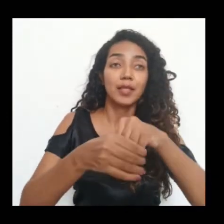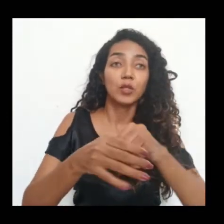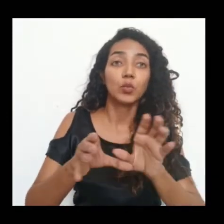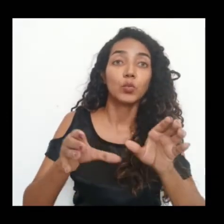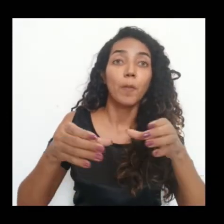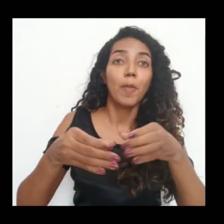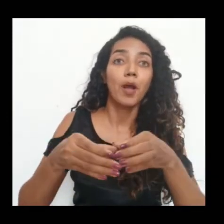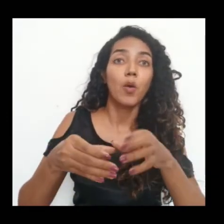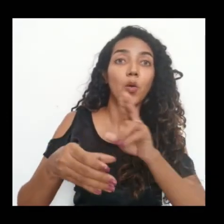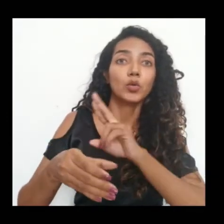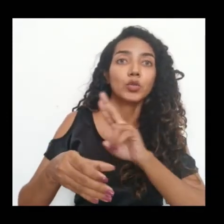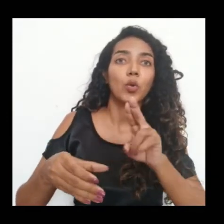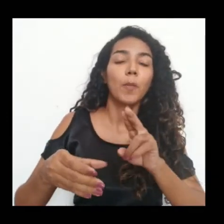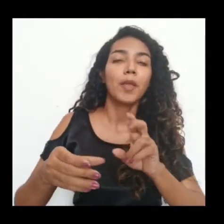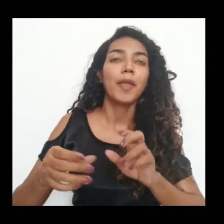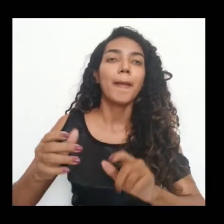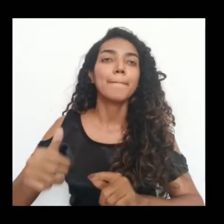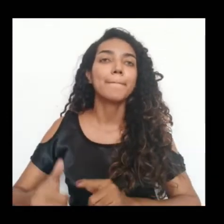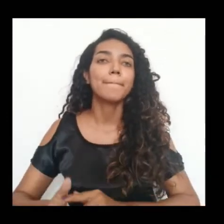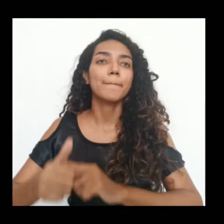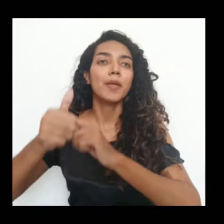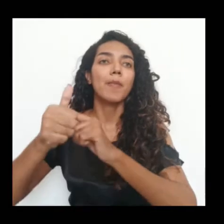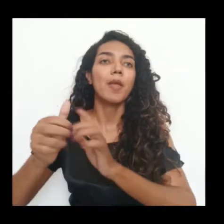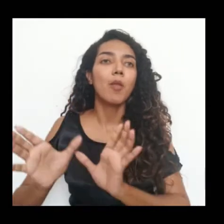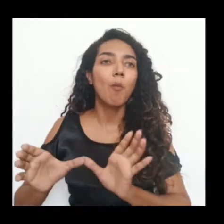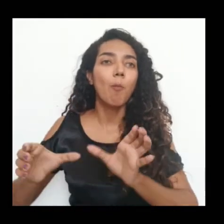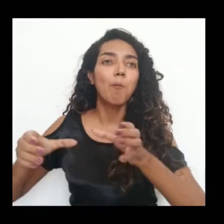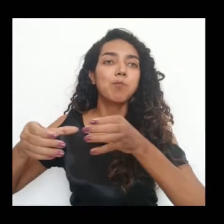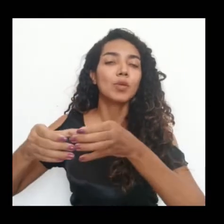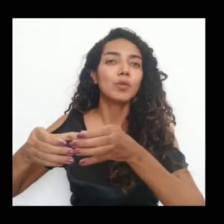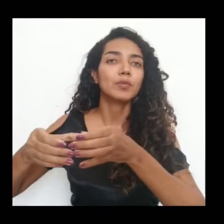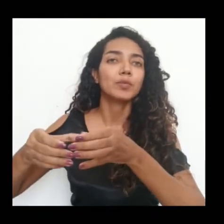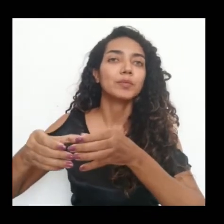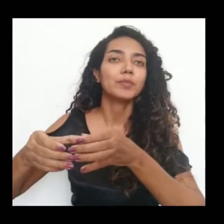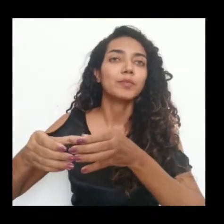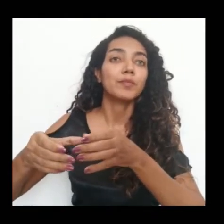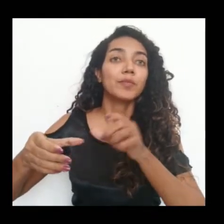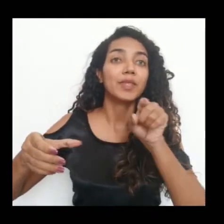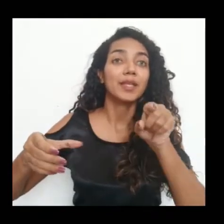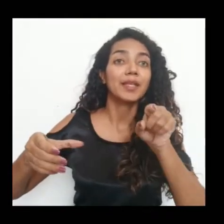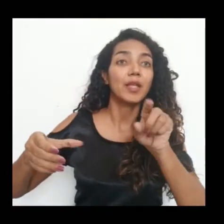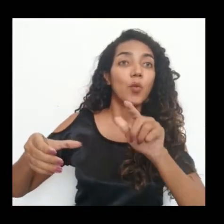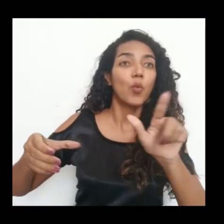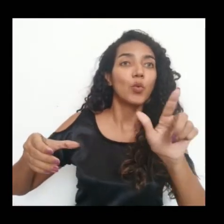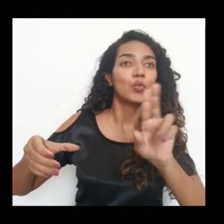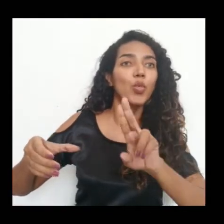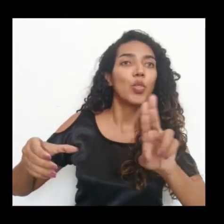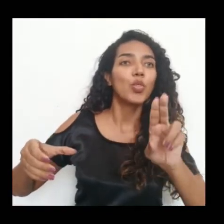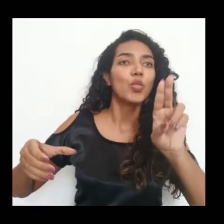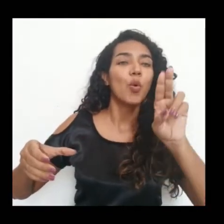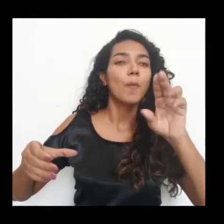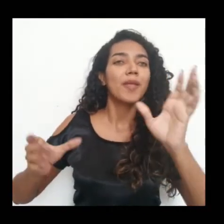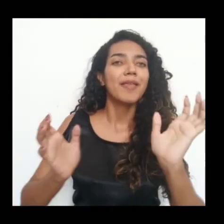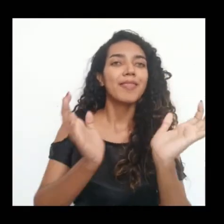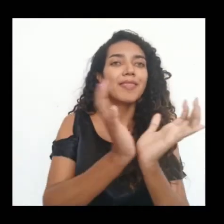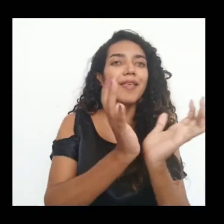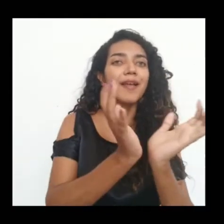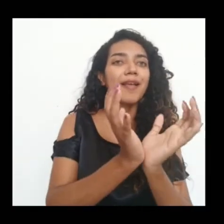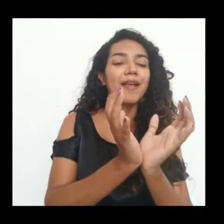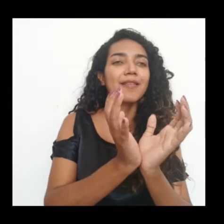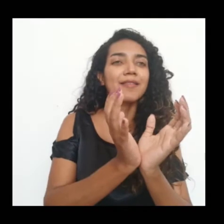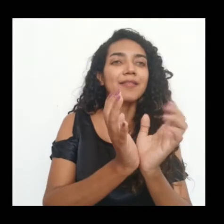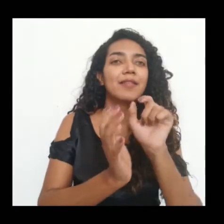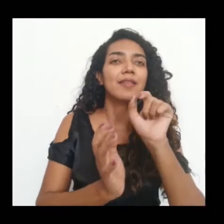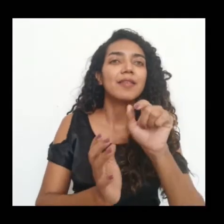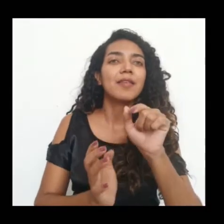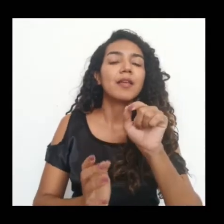primeiro.pacote e esse aqui seria, por exemplo, o nome da minha classe. E esta seria a diretiva para eu